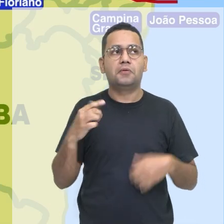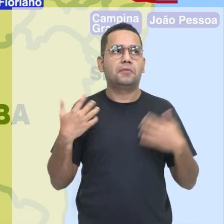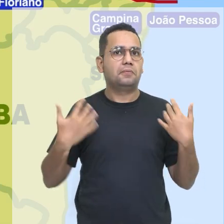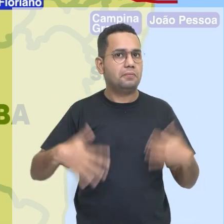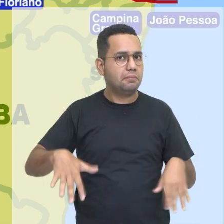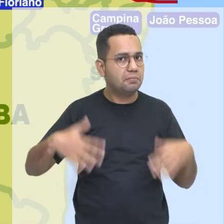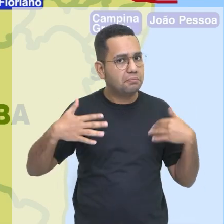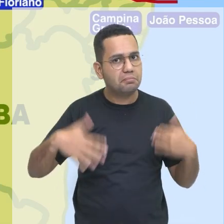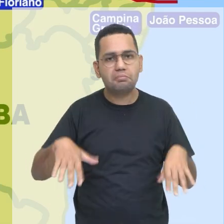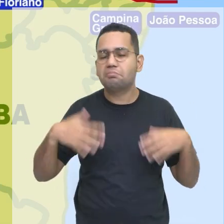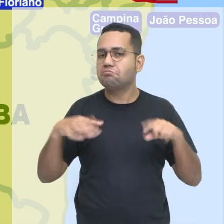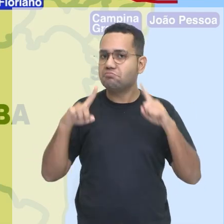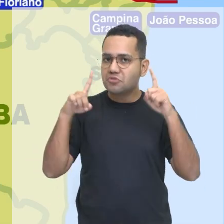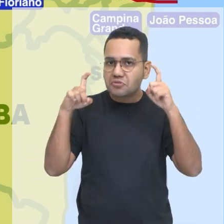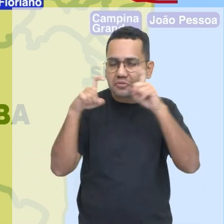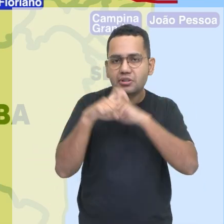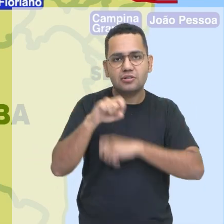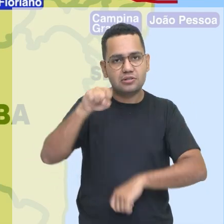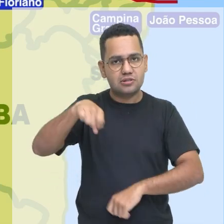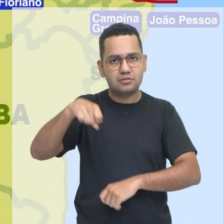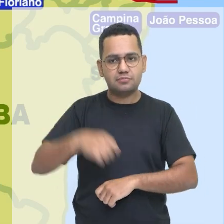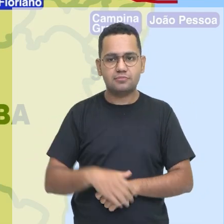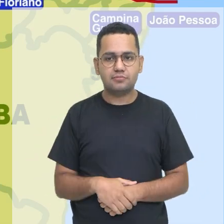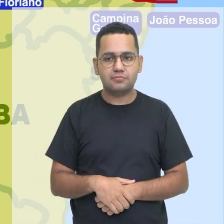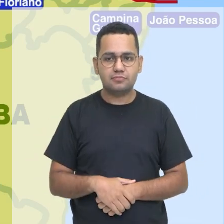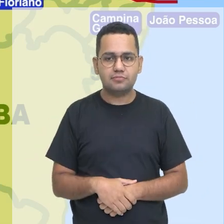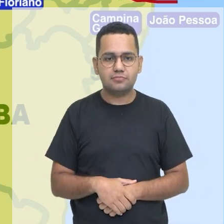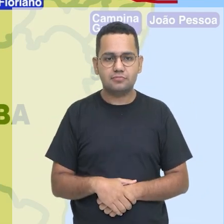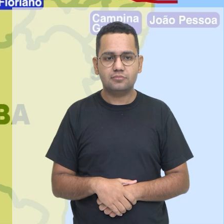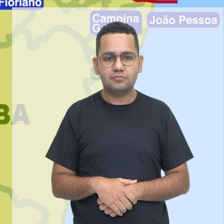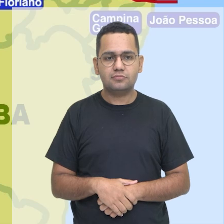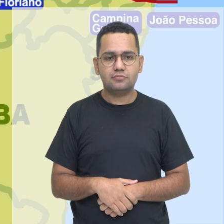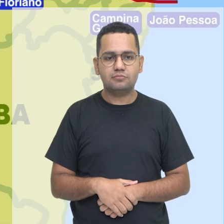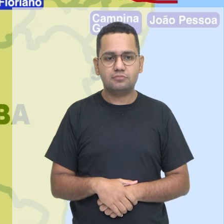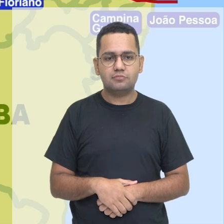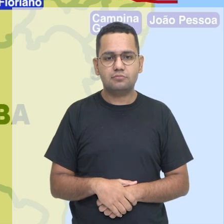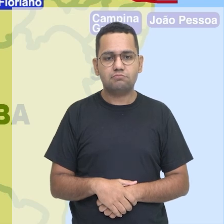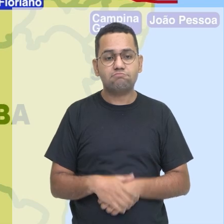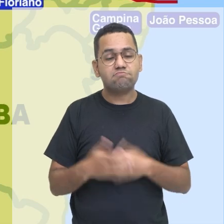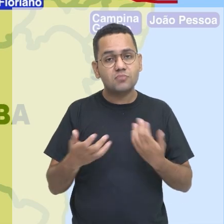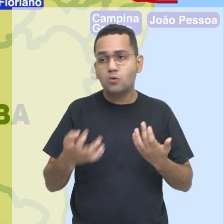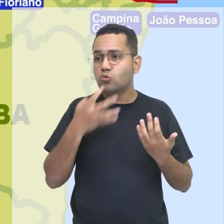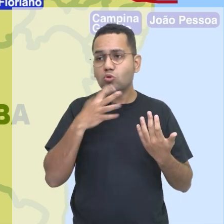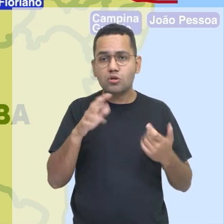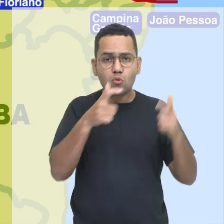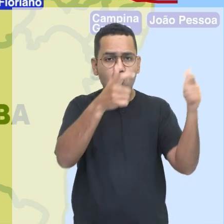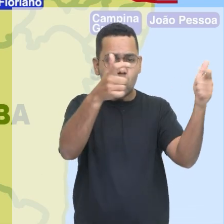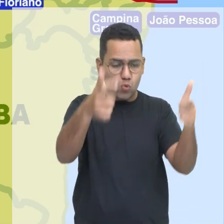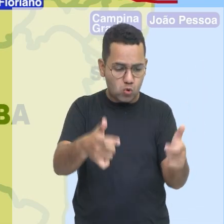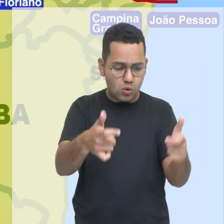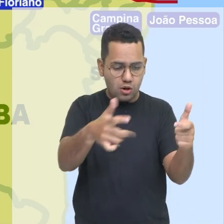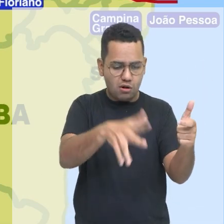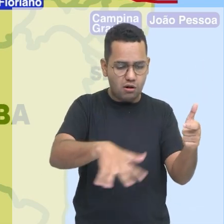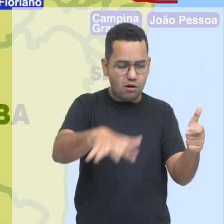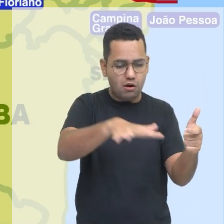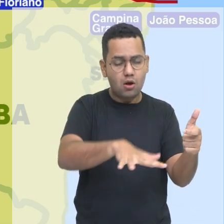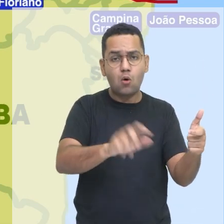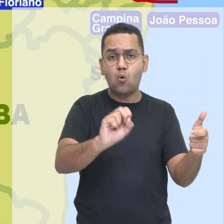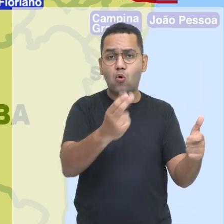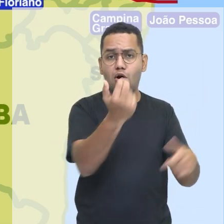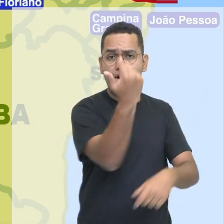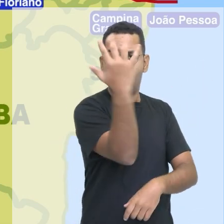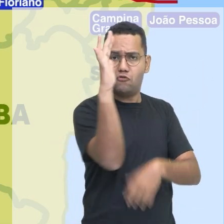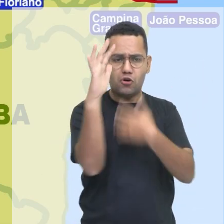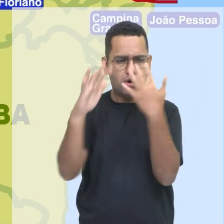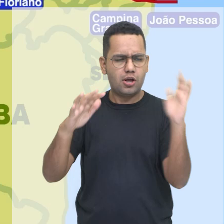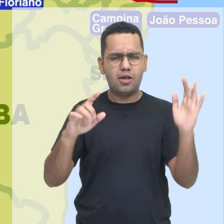o governo, visto que, mais uma vez, isso é muito óbvio, eles não conheciam a região, eles não conheciam sequer a floresta, imaginavam que